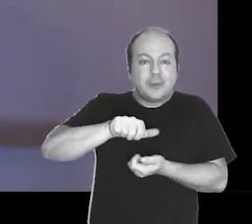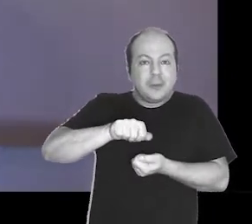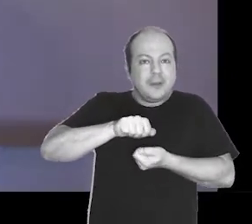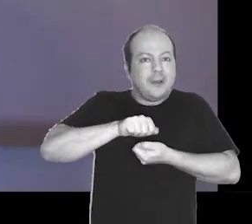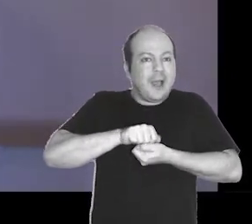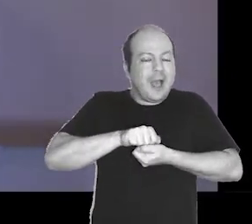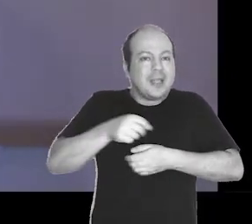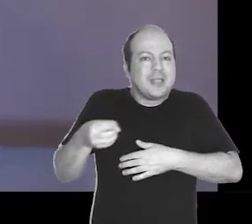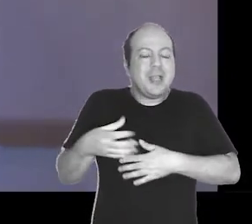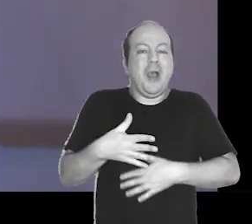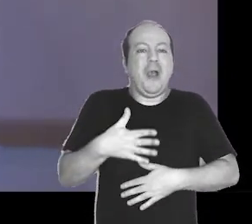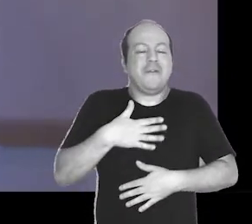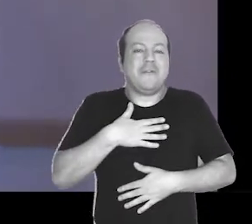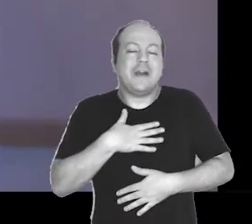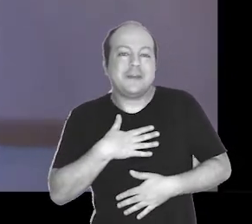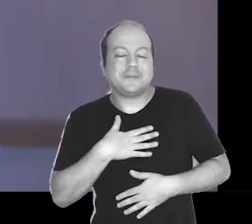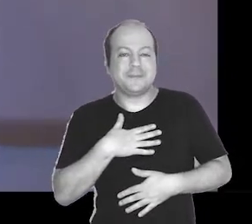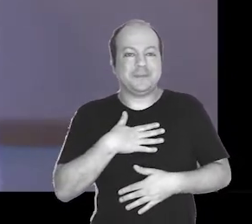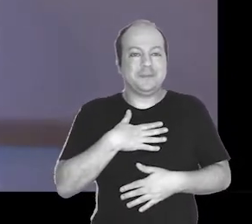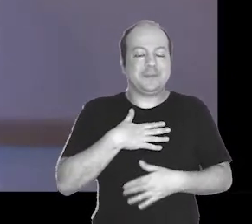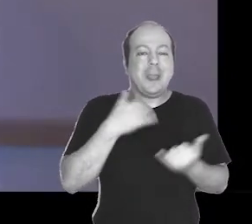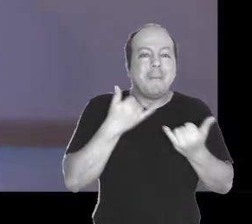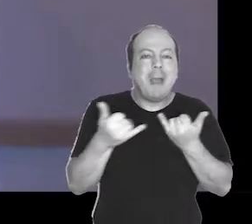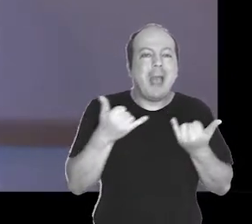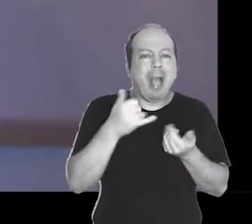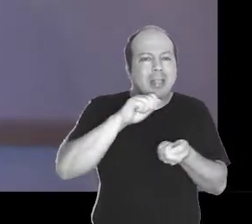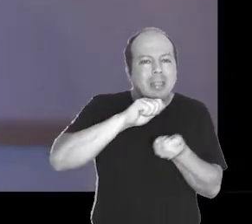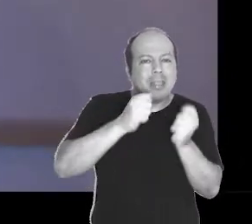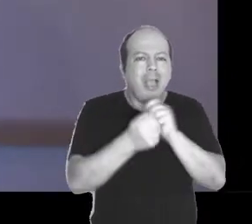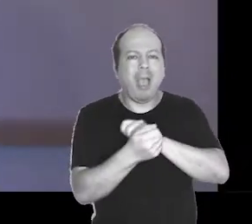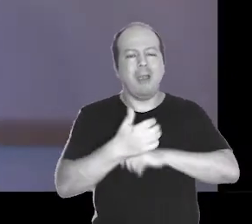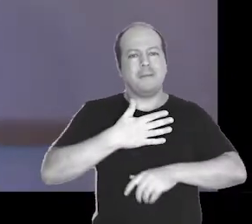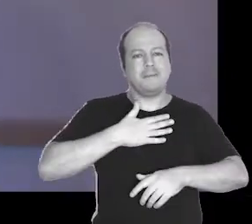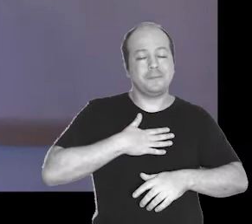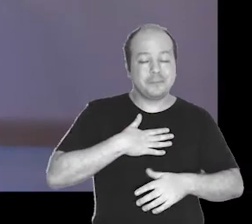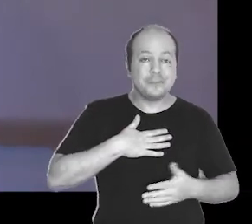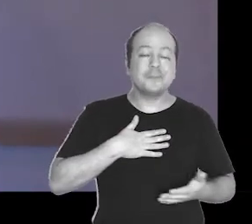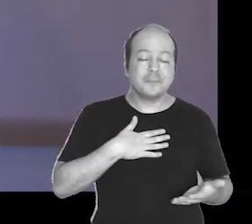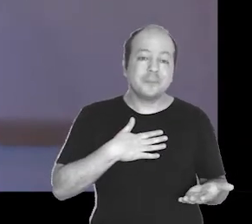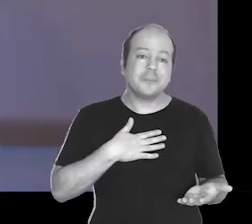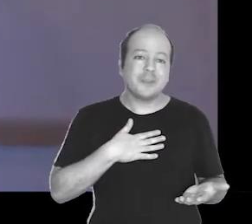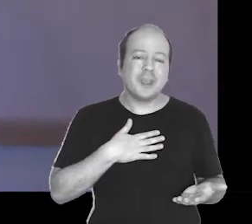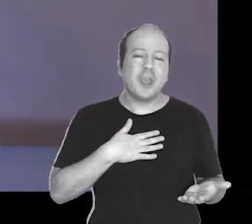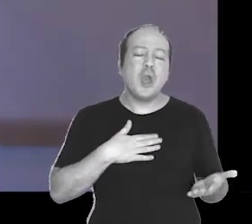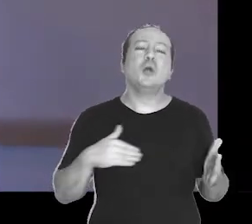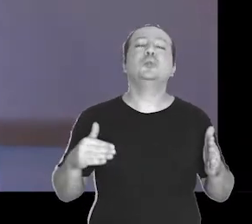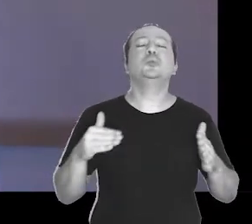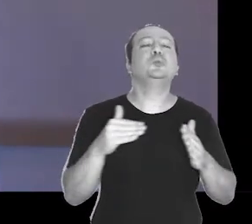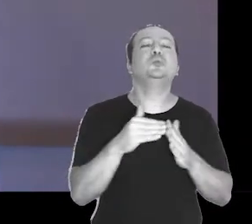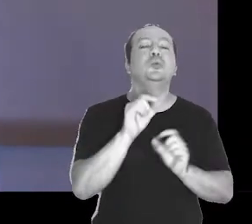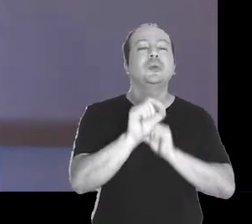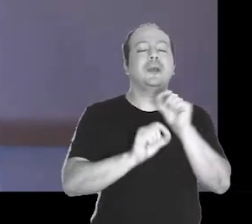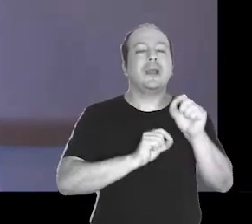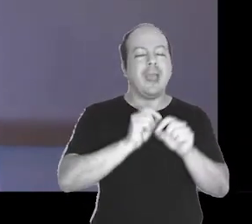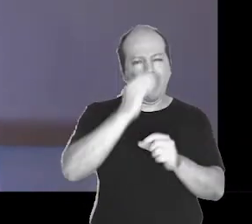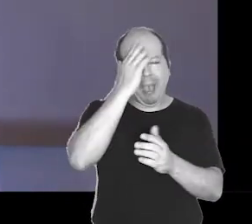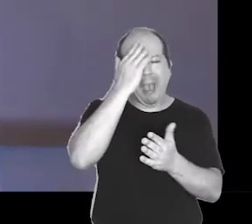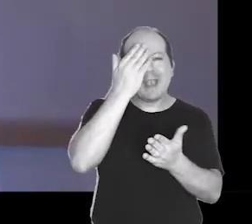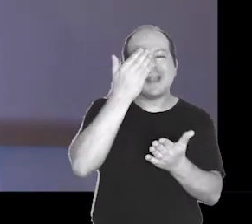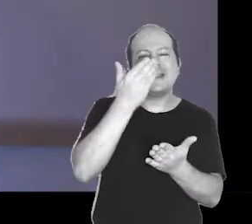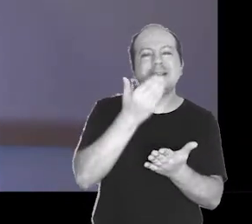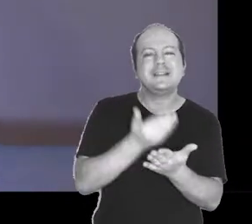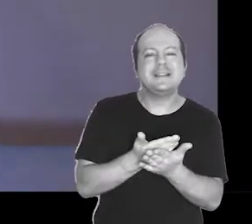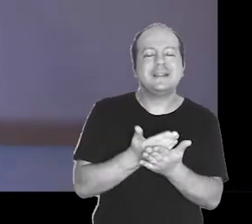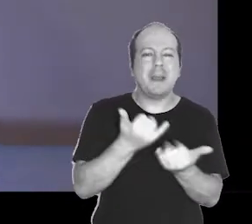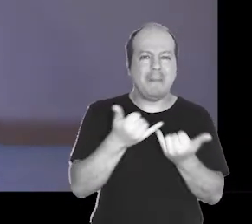nova, uma forma que mais lhe agrade. Afinal, tudo leva a crer que ela toma o mundo